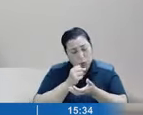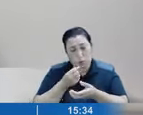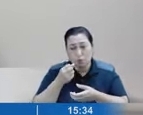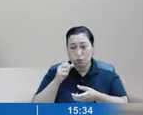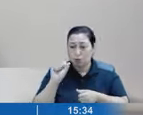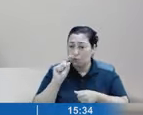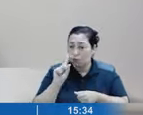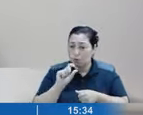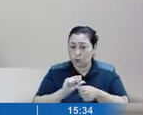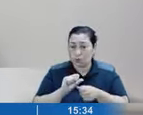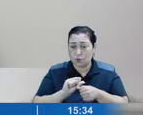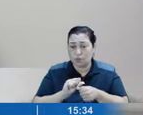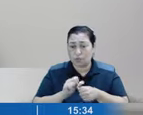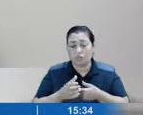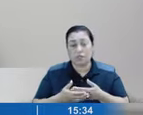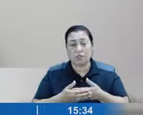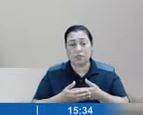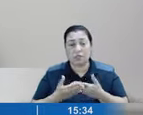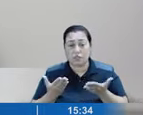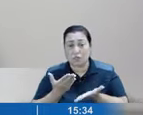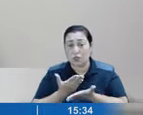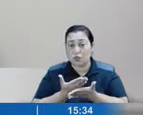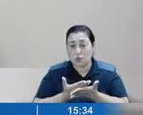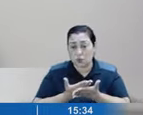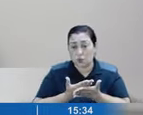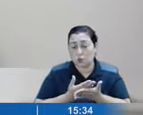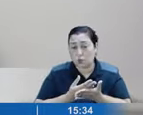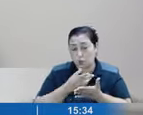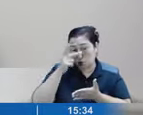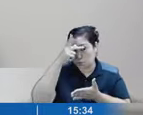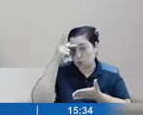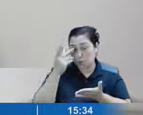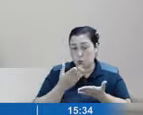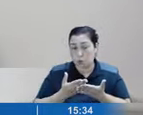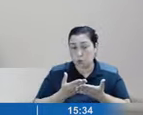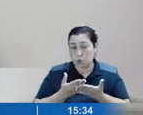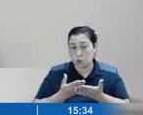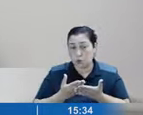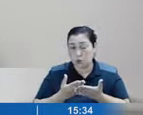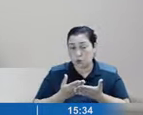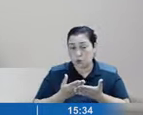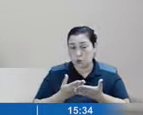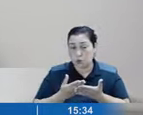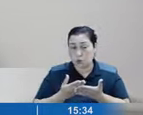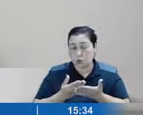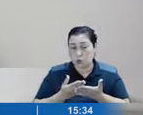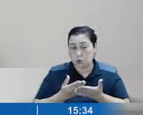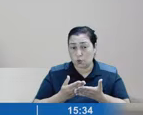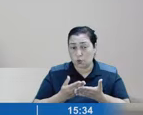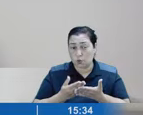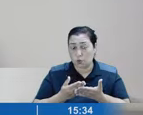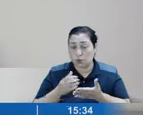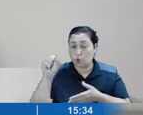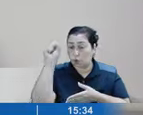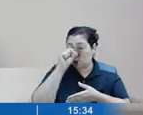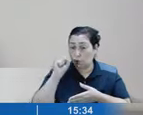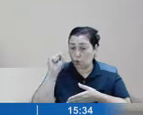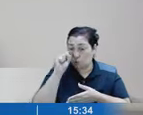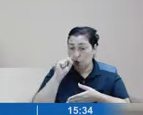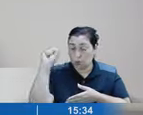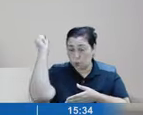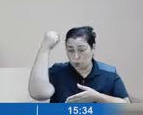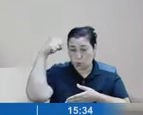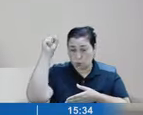fazendo. Um estudo do pessoal da Universidade do Rio Grande do Sul, eles